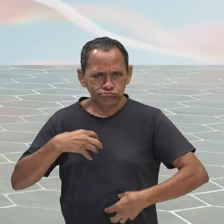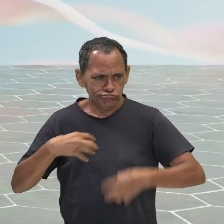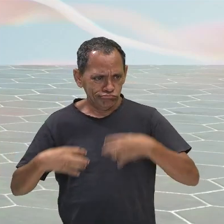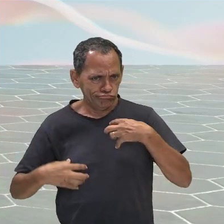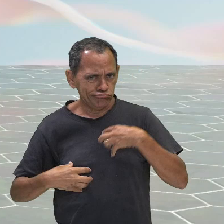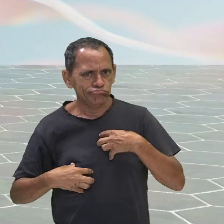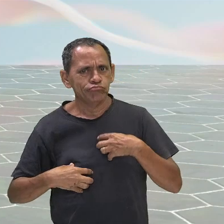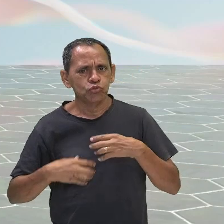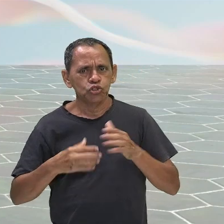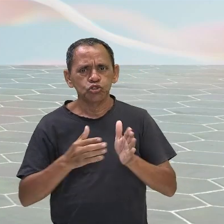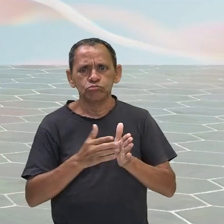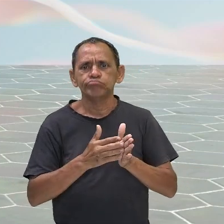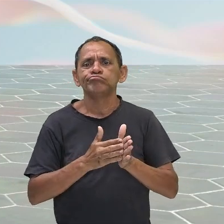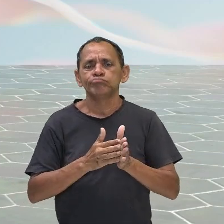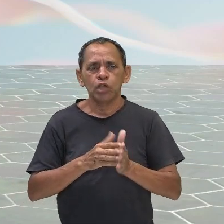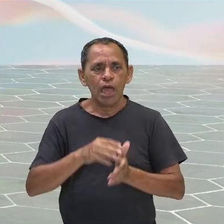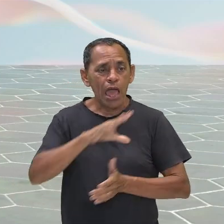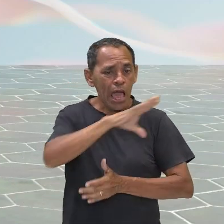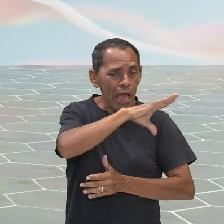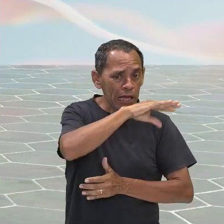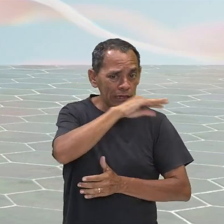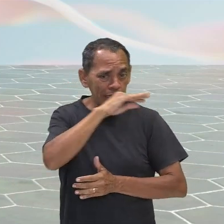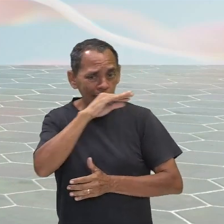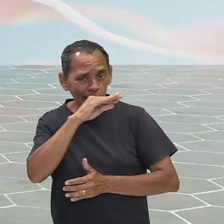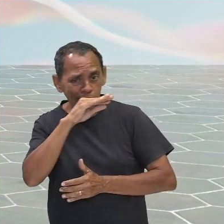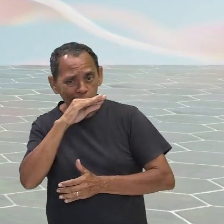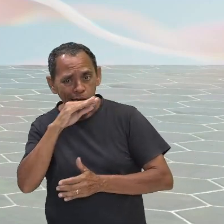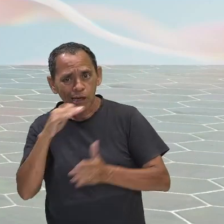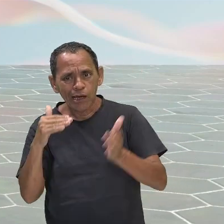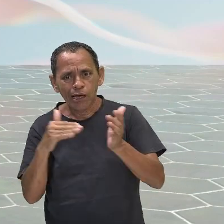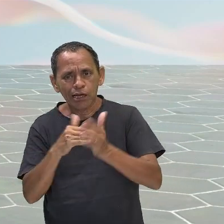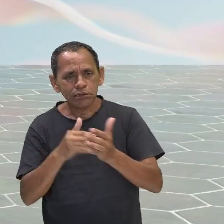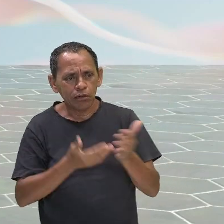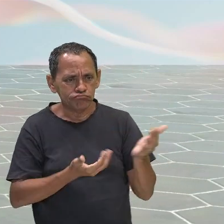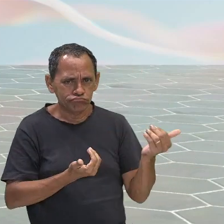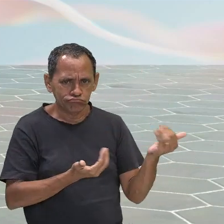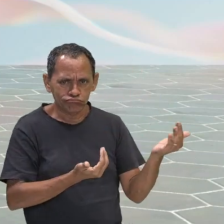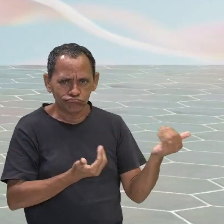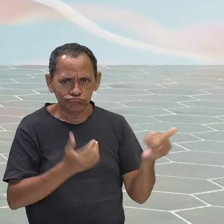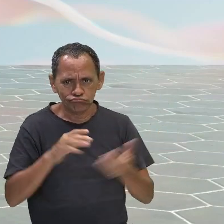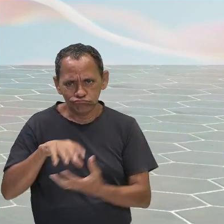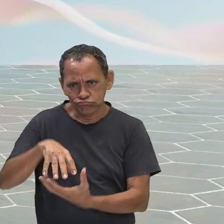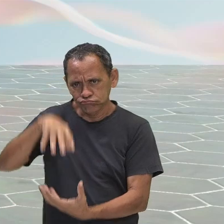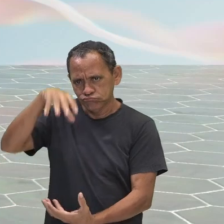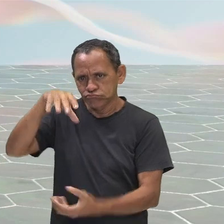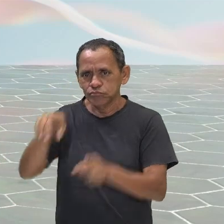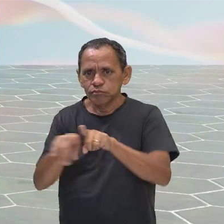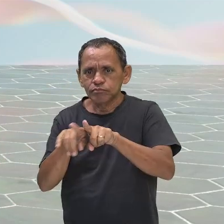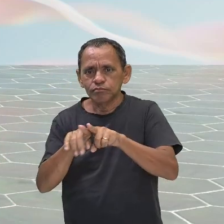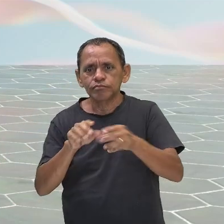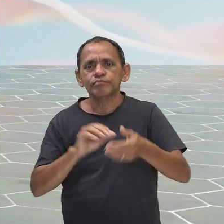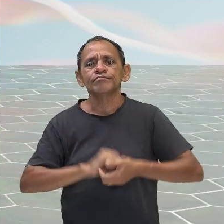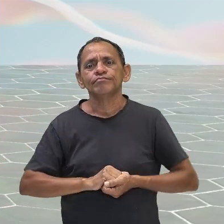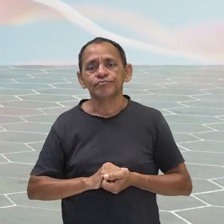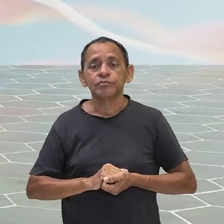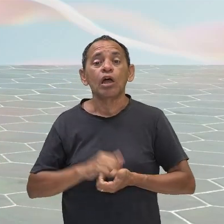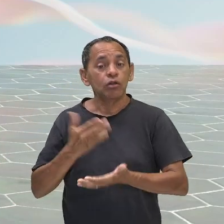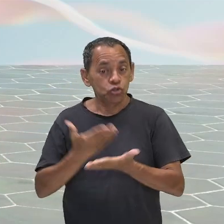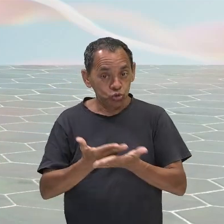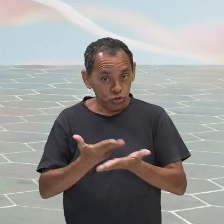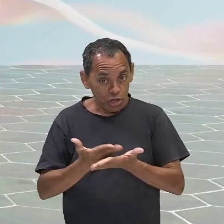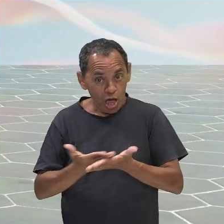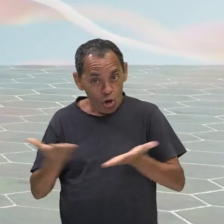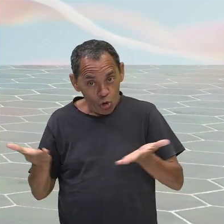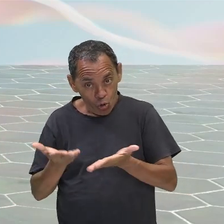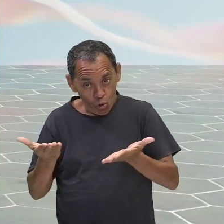né, desde criança até adolescência e fase adulta. Então, é essa viagem aí que nós vamos fazer sobre